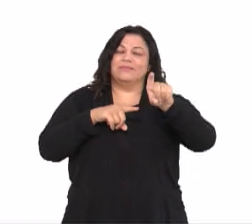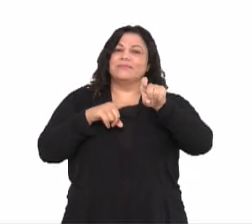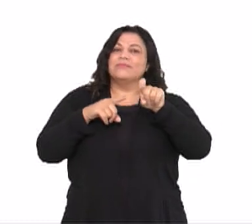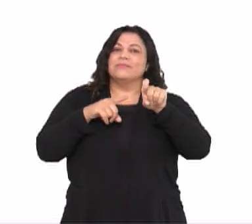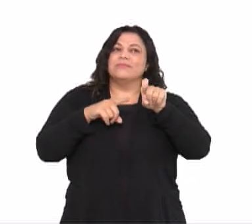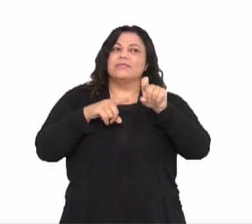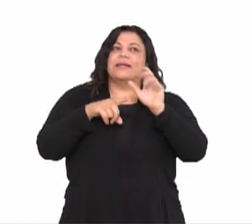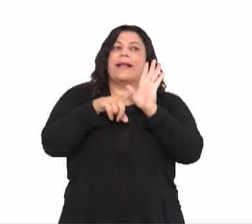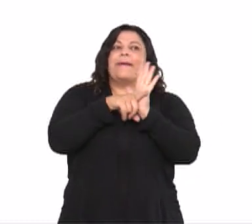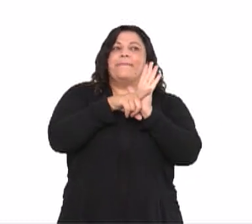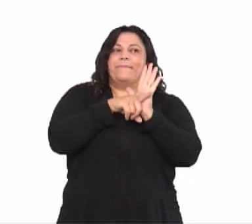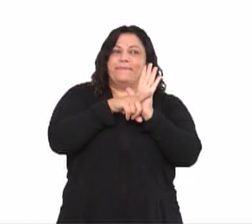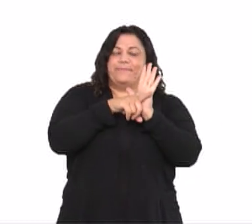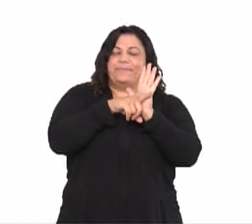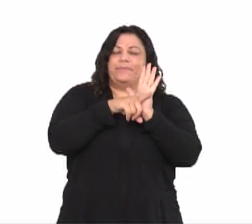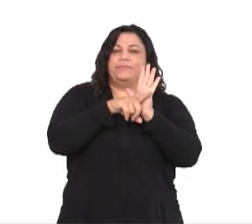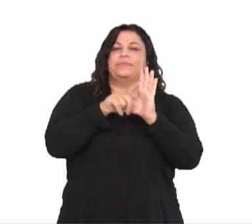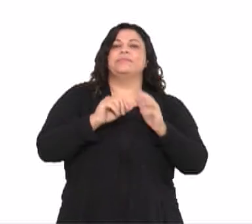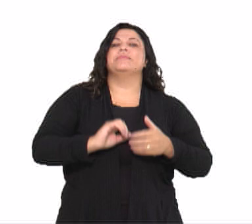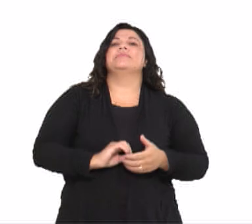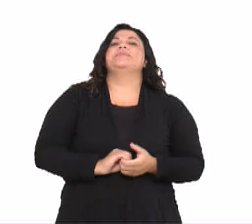do segundo polinômio.